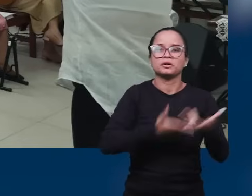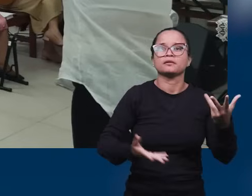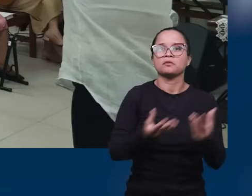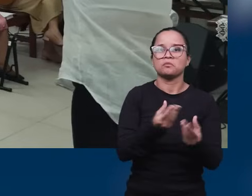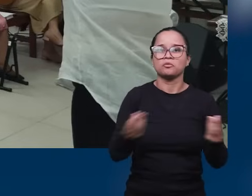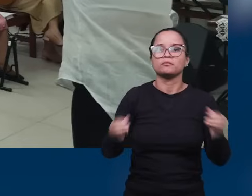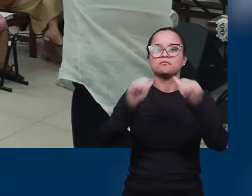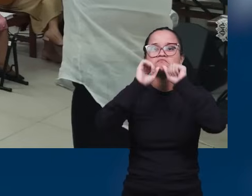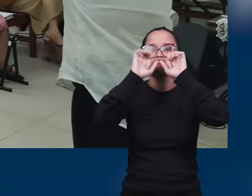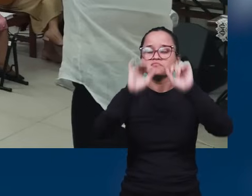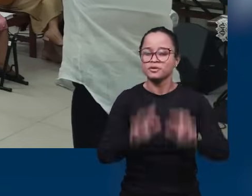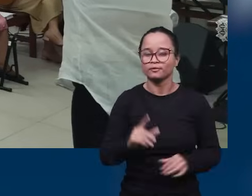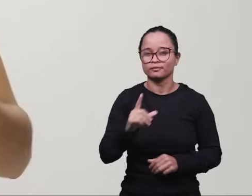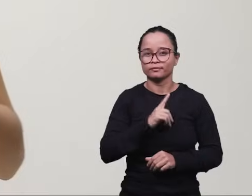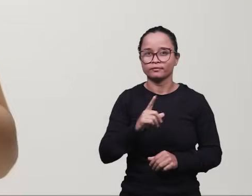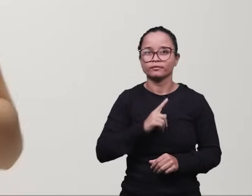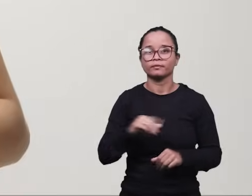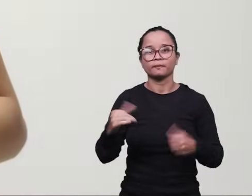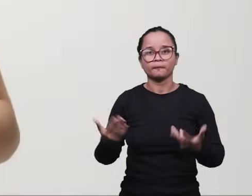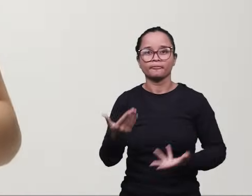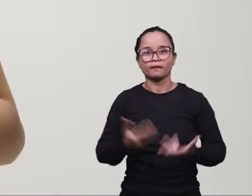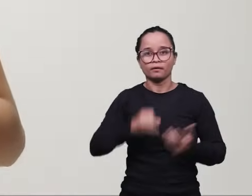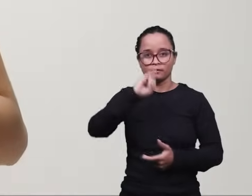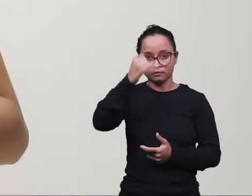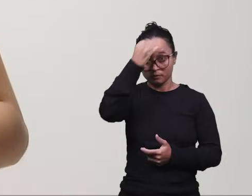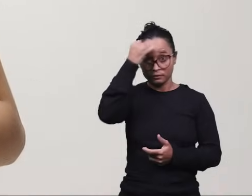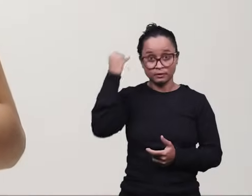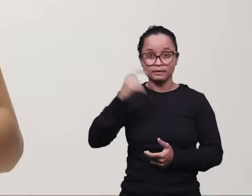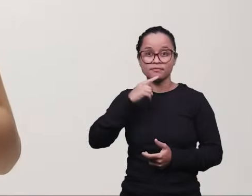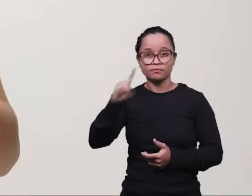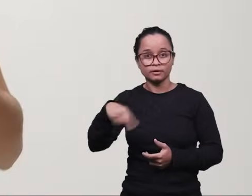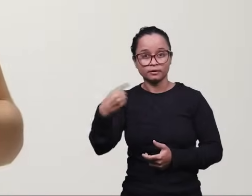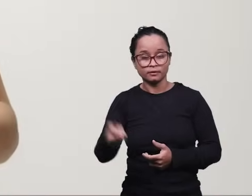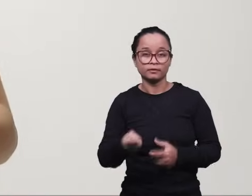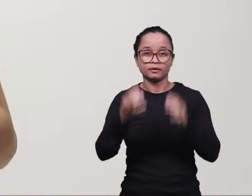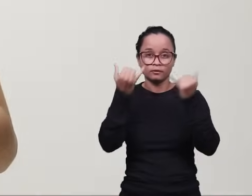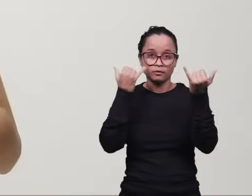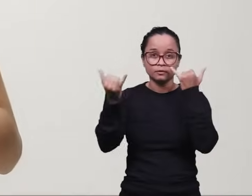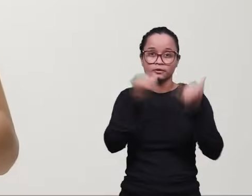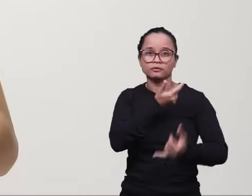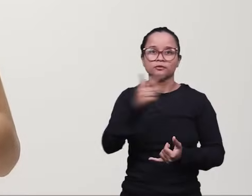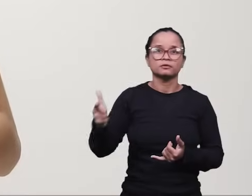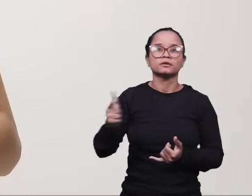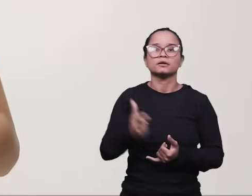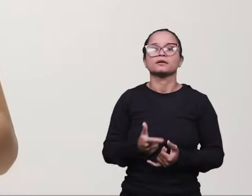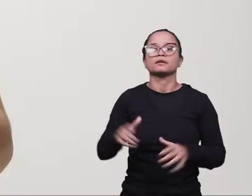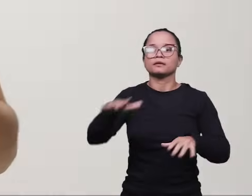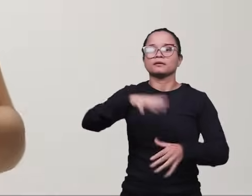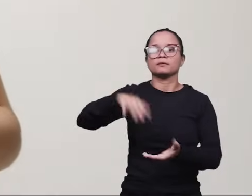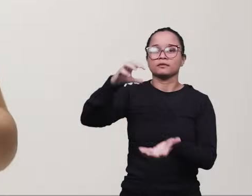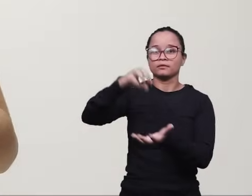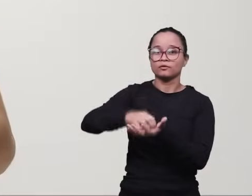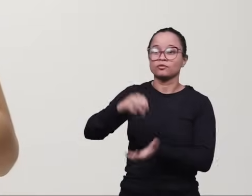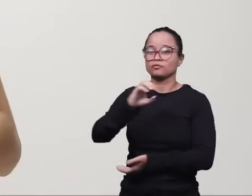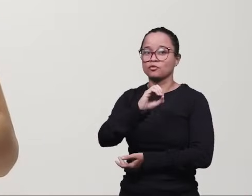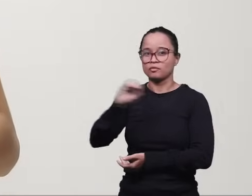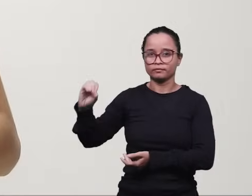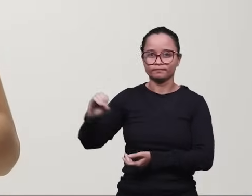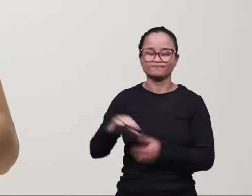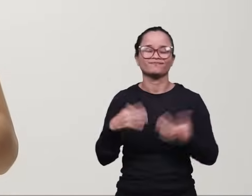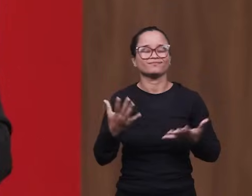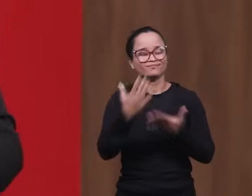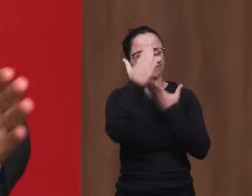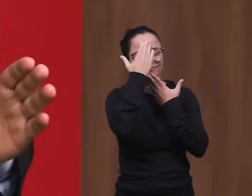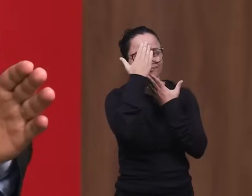participaram dessa grande bênção. Irmão Jorge, é com você. Voltamos semana que vem trazendo mais notícias da região do Centro-Oeste. A paz do Senhor Jesus